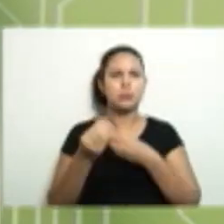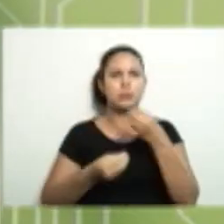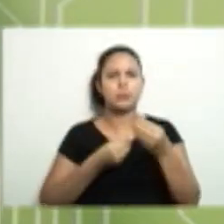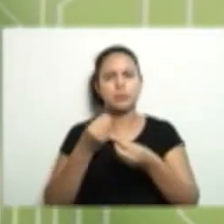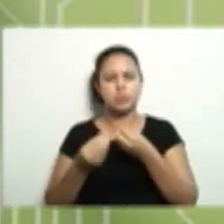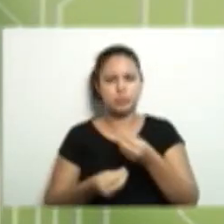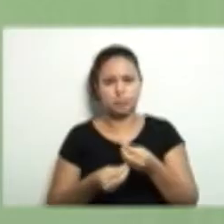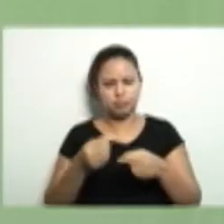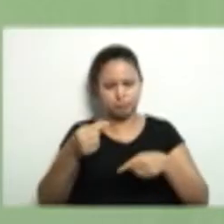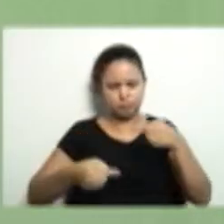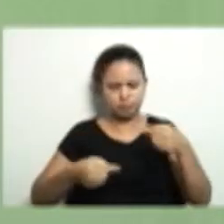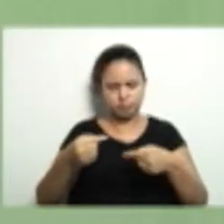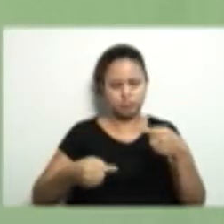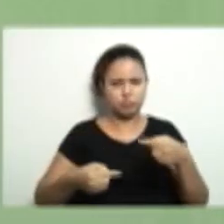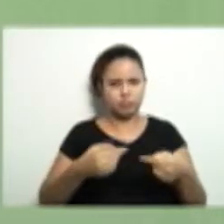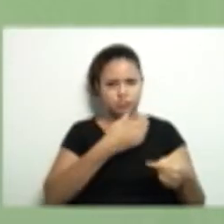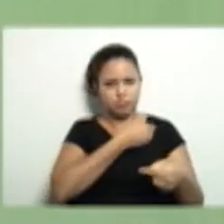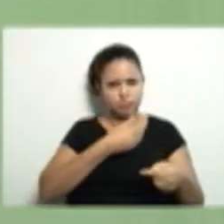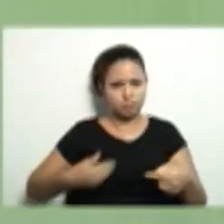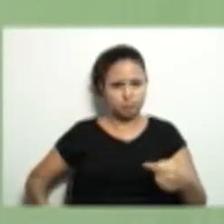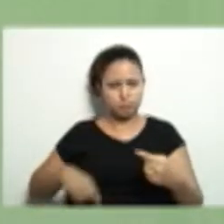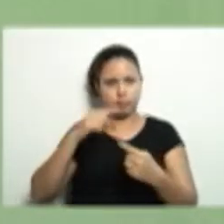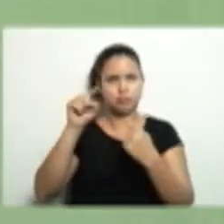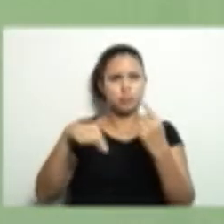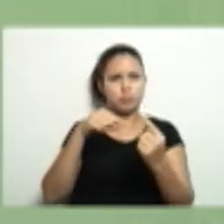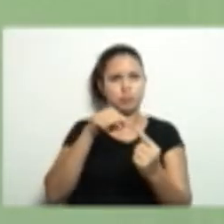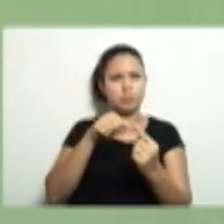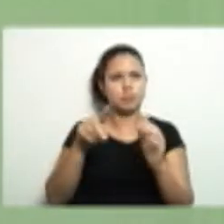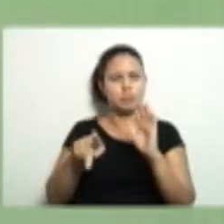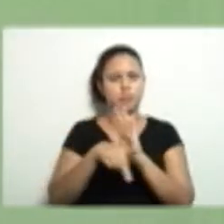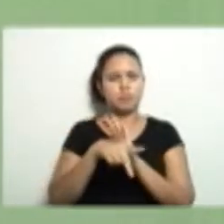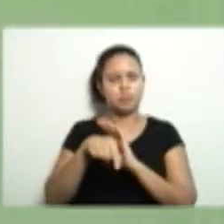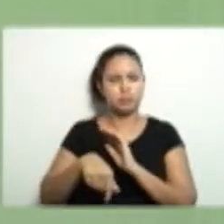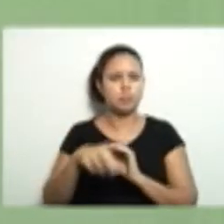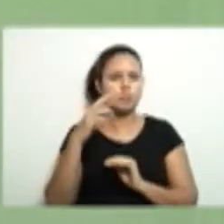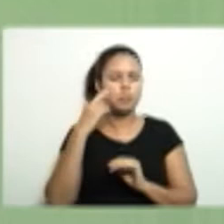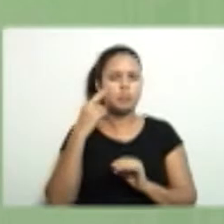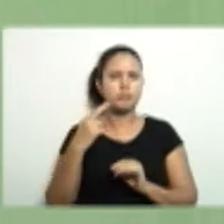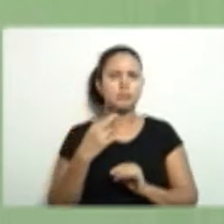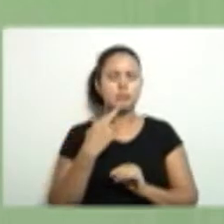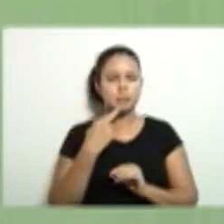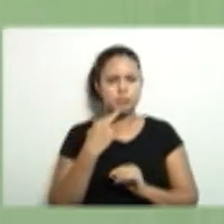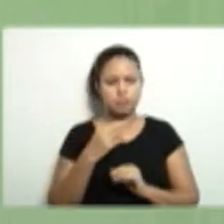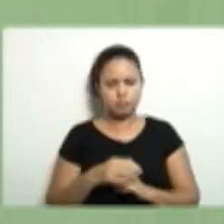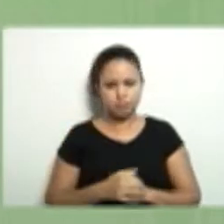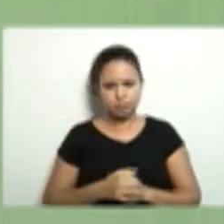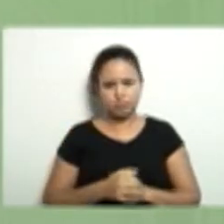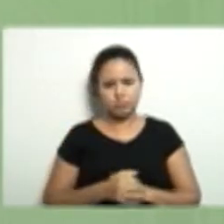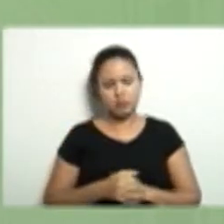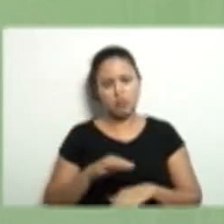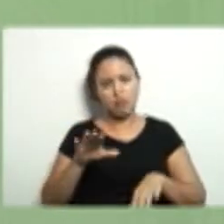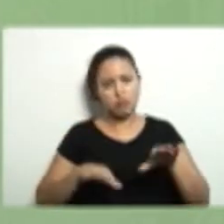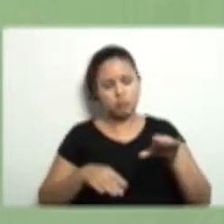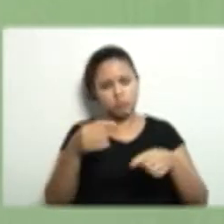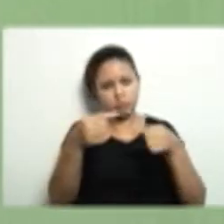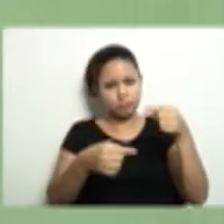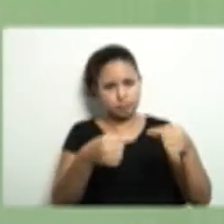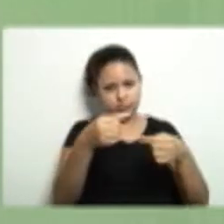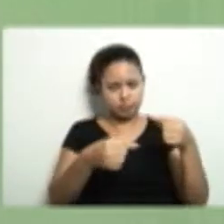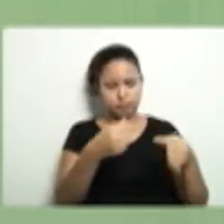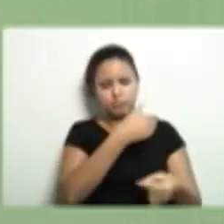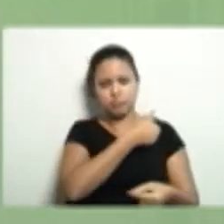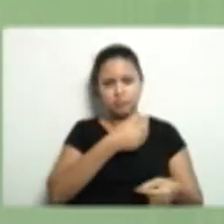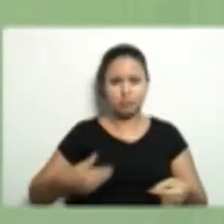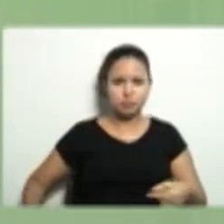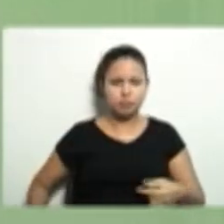quadro de algumas políticas e suas finalidades. Nós tivemos políticas públicas que tiveram a finalidade de ocupação territorial.